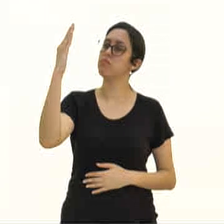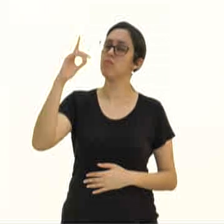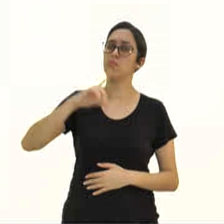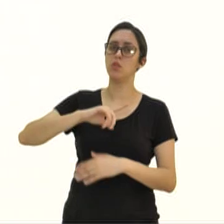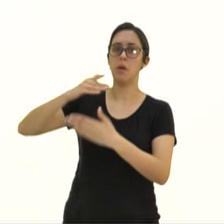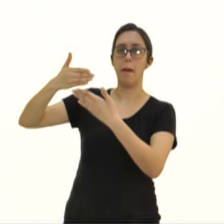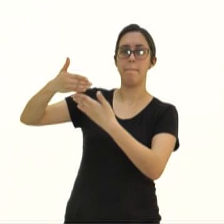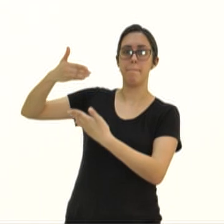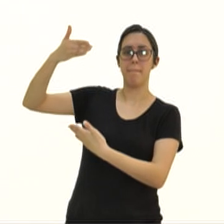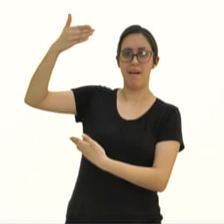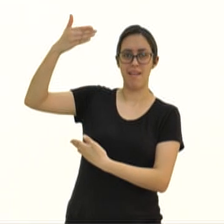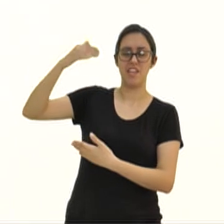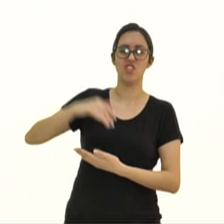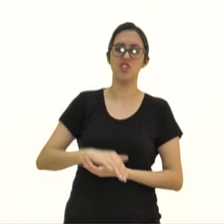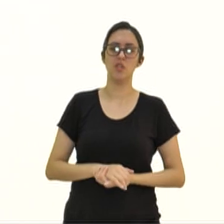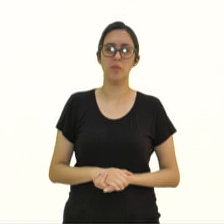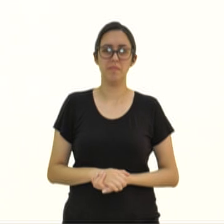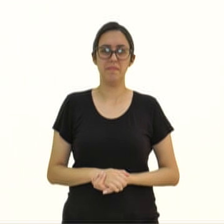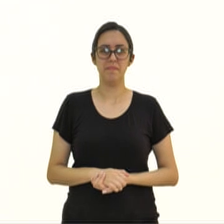parede.